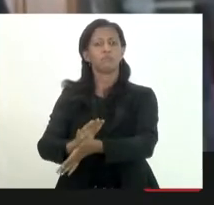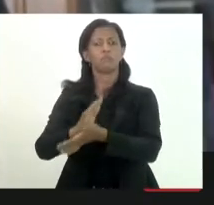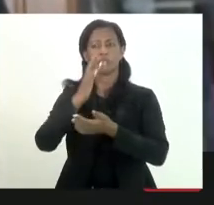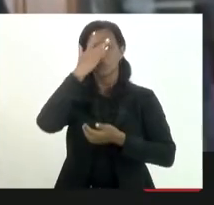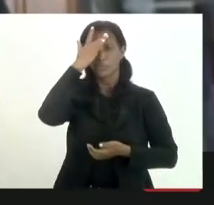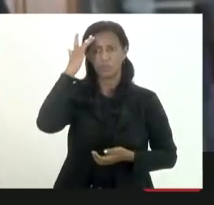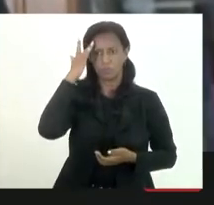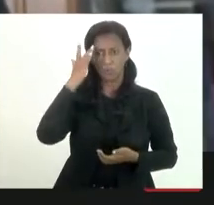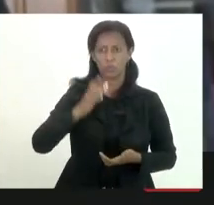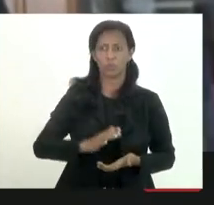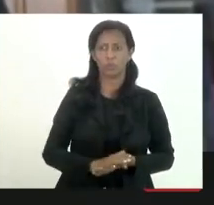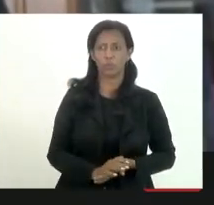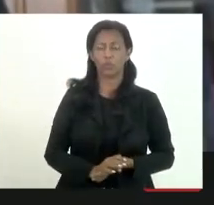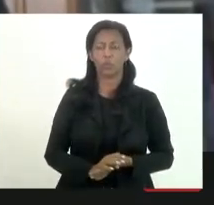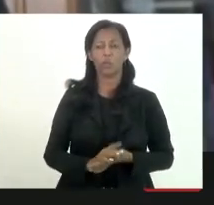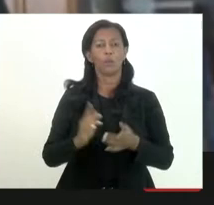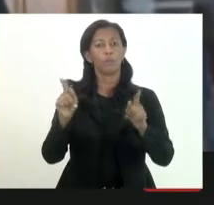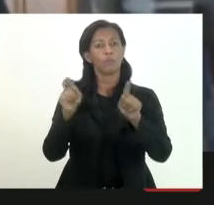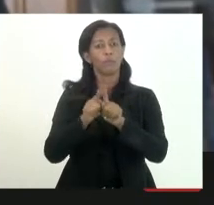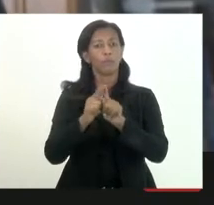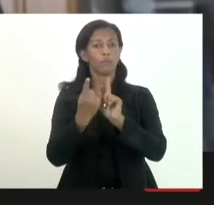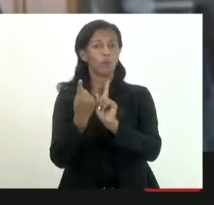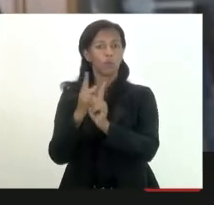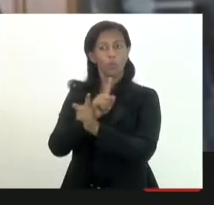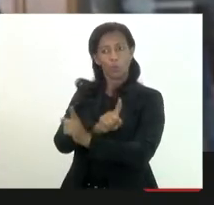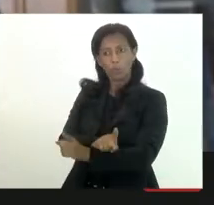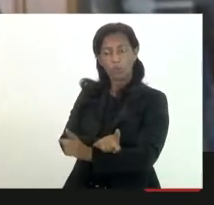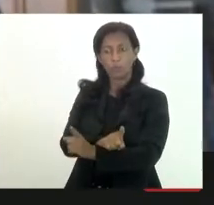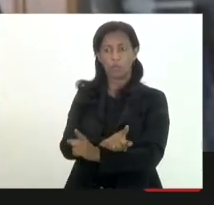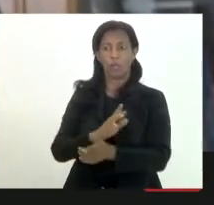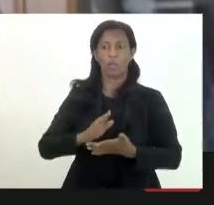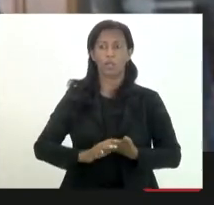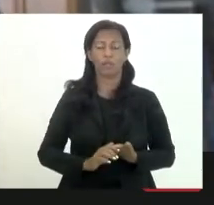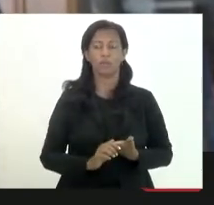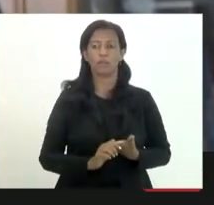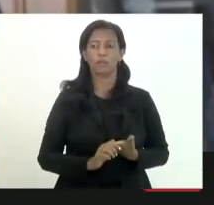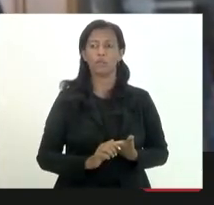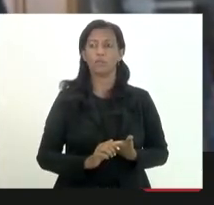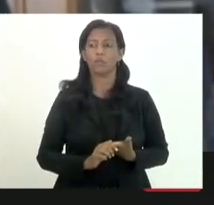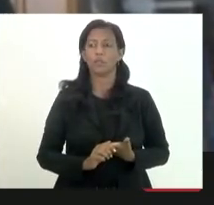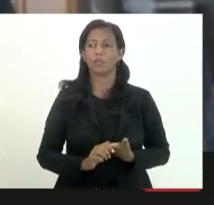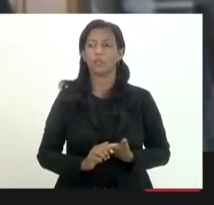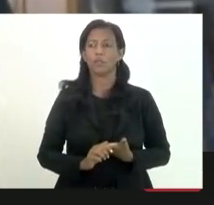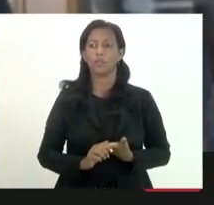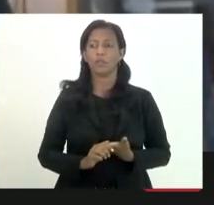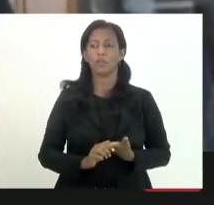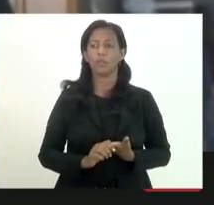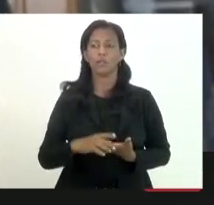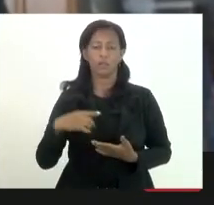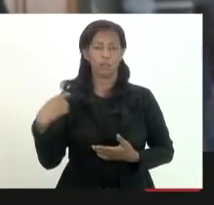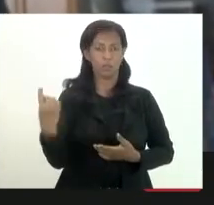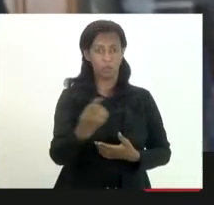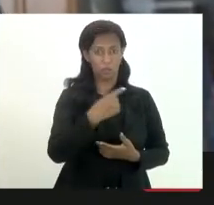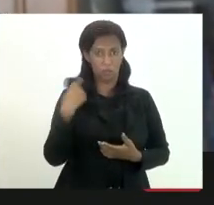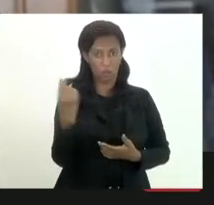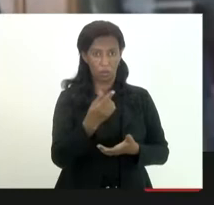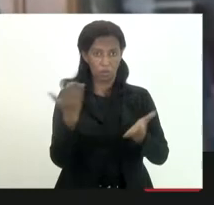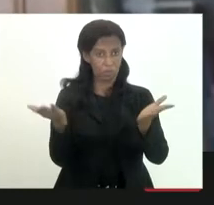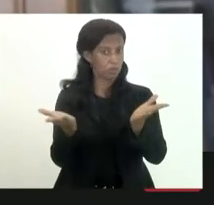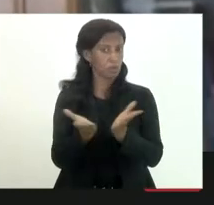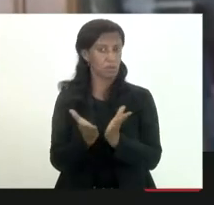forma alguma, muito pelo contrário. A Bíblia vai nos ensinar que nós,